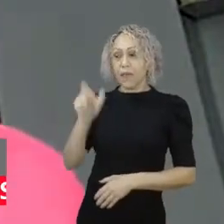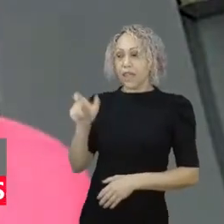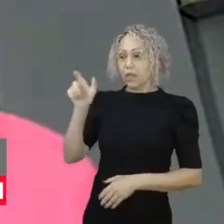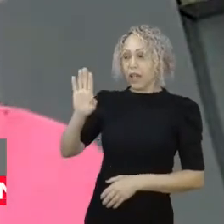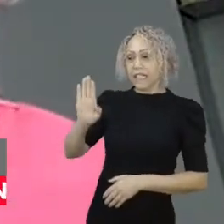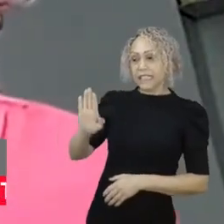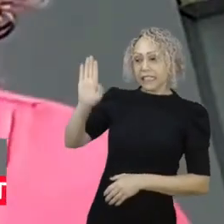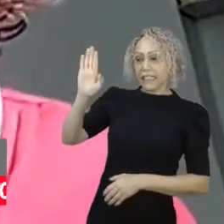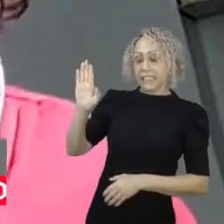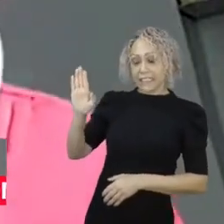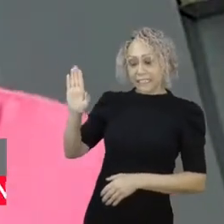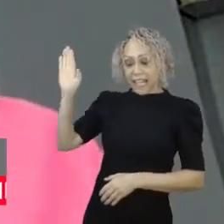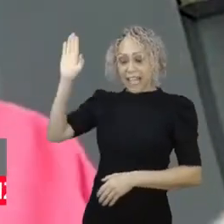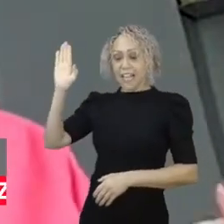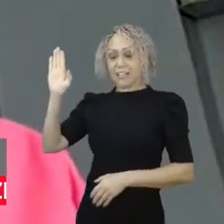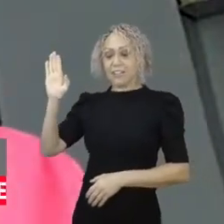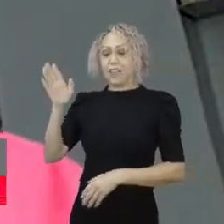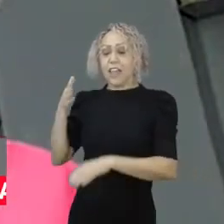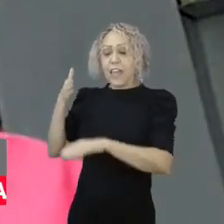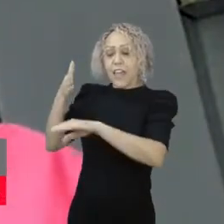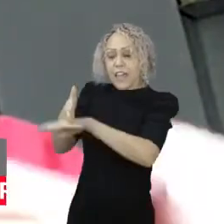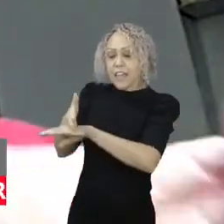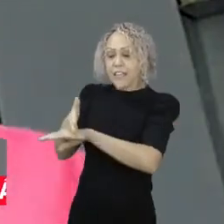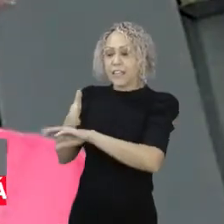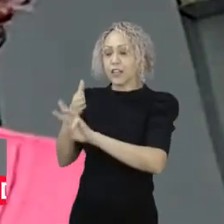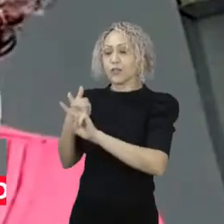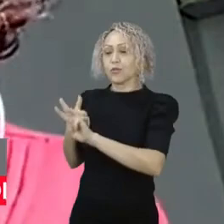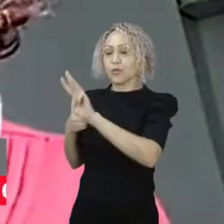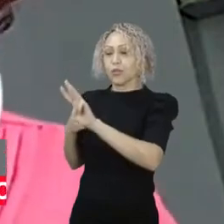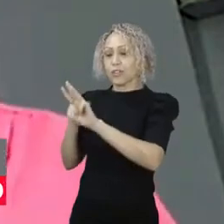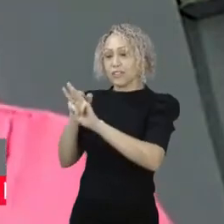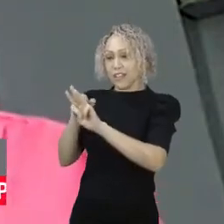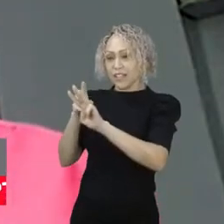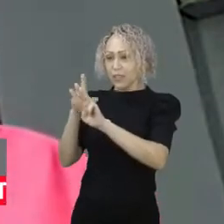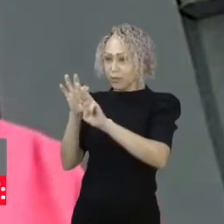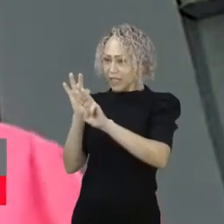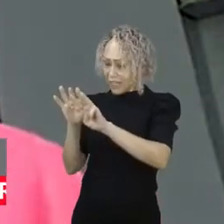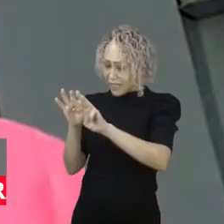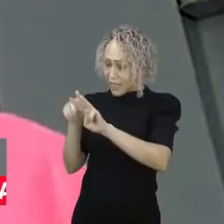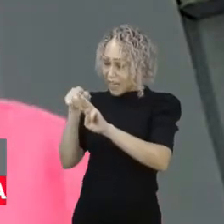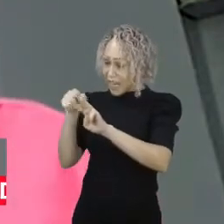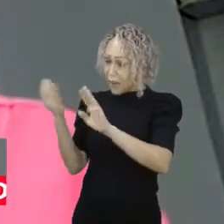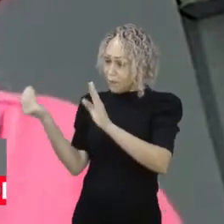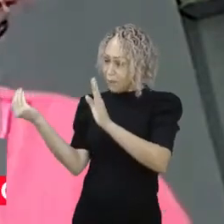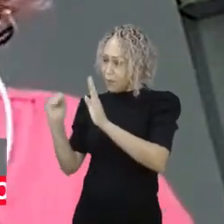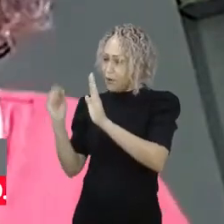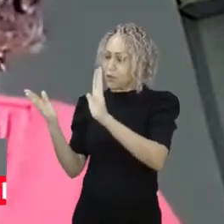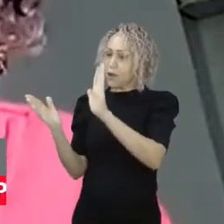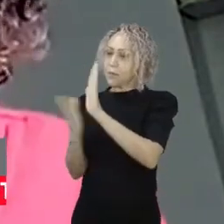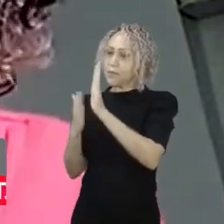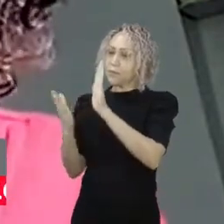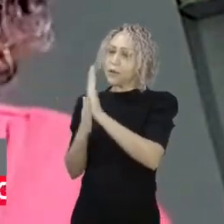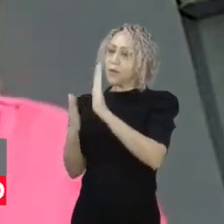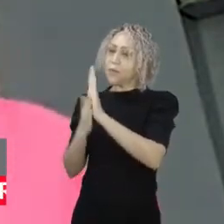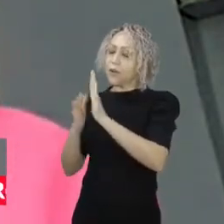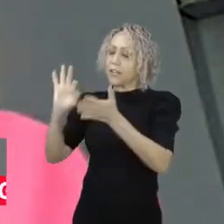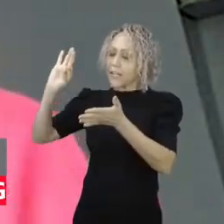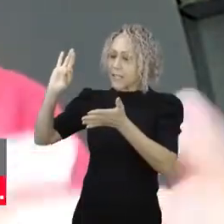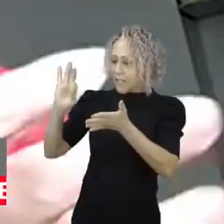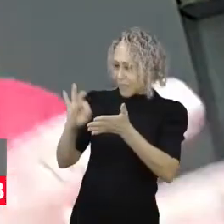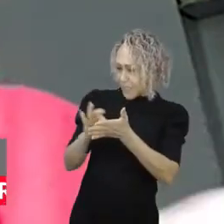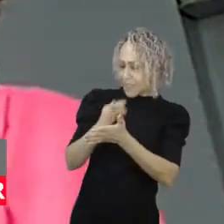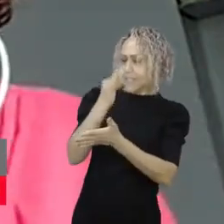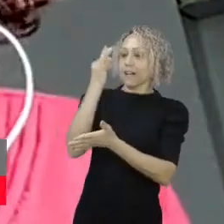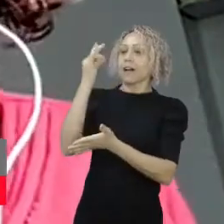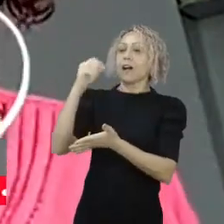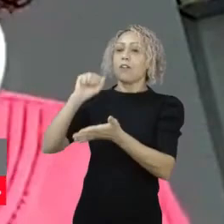na nossa área PT e faz lá a sua proposta de inscrição, atualiza seus dados,